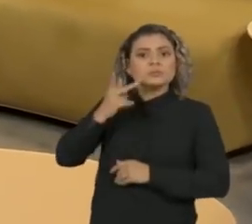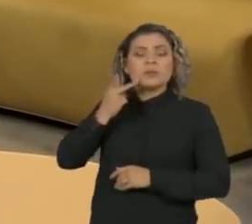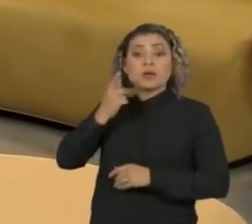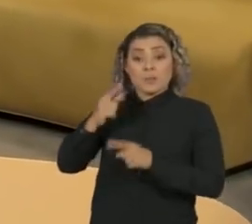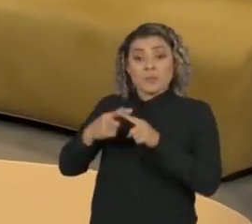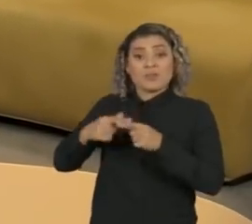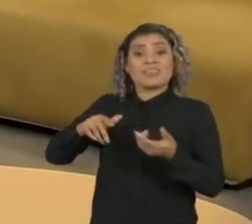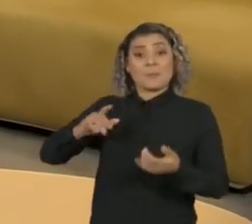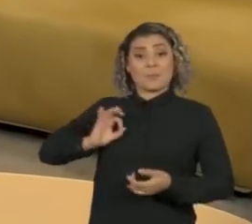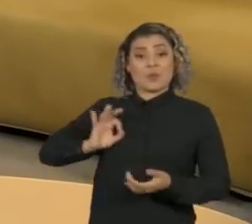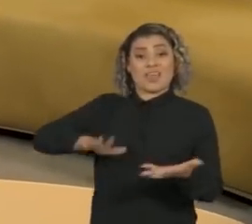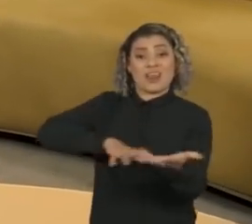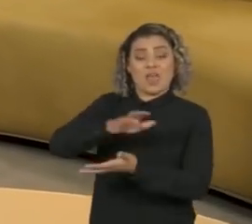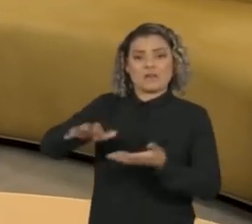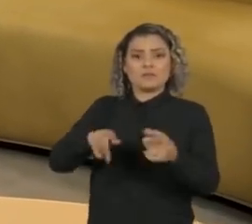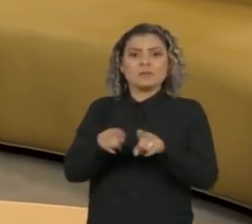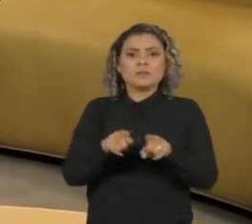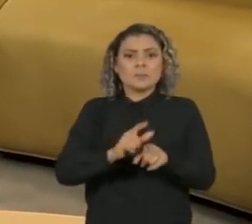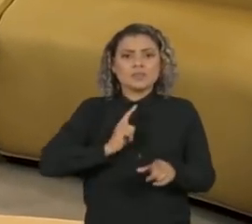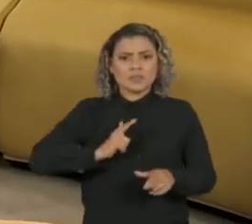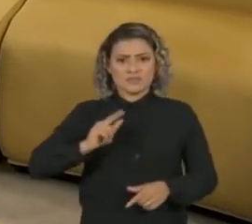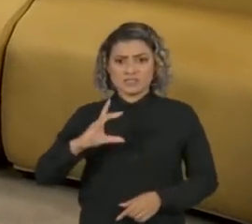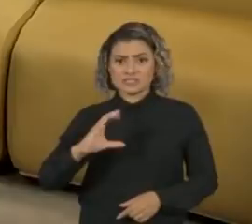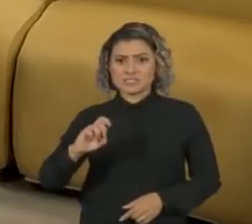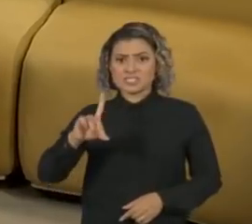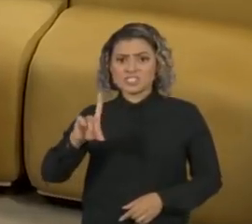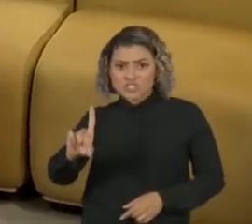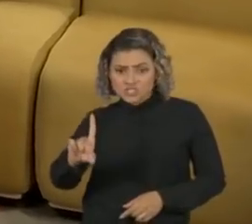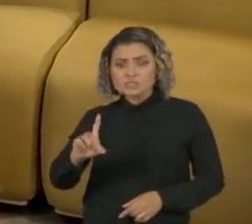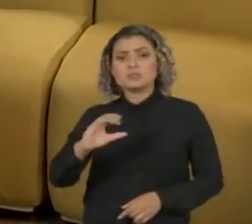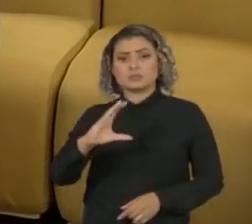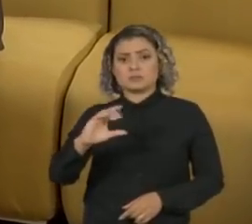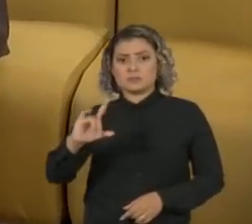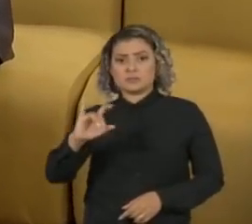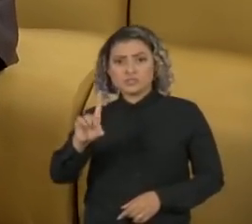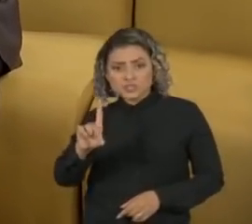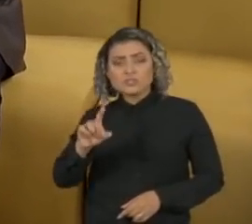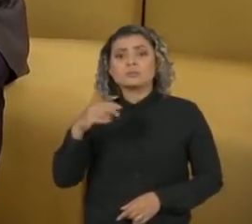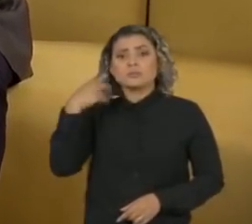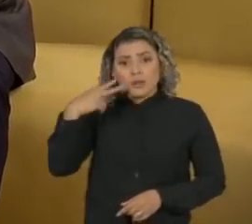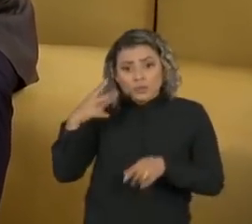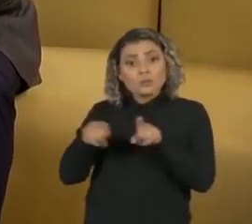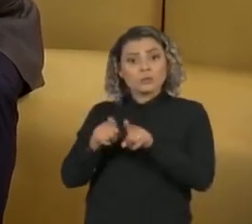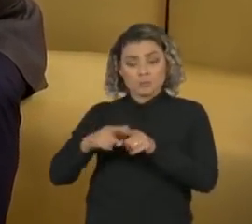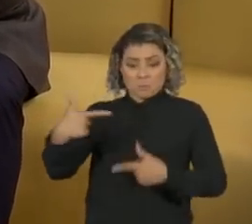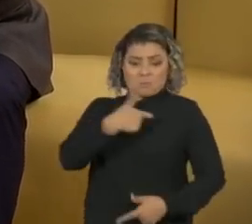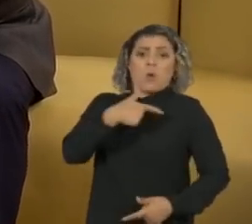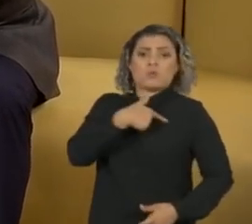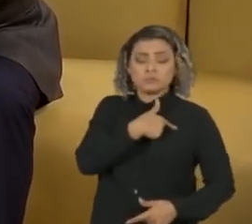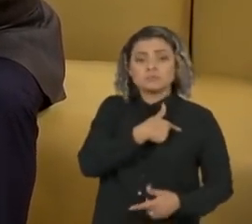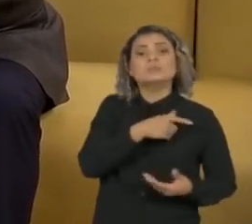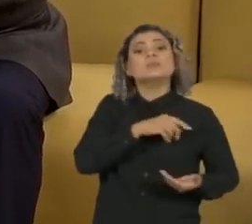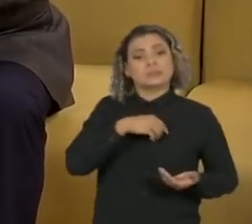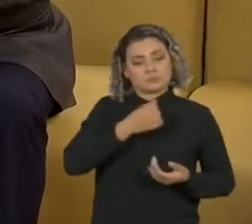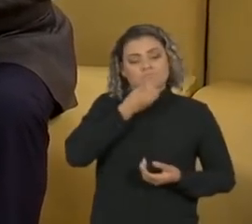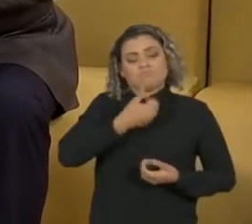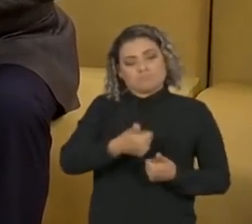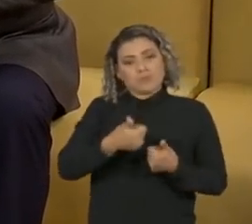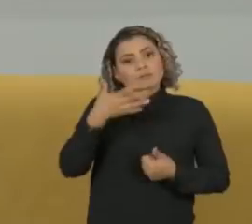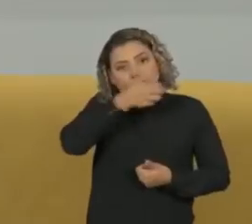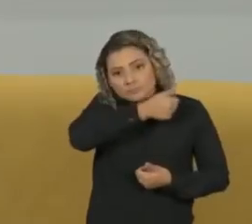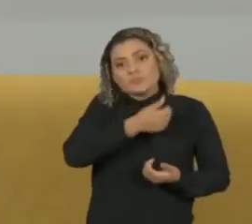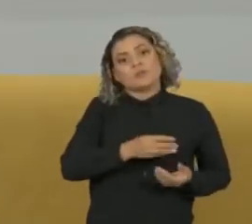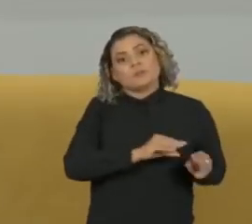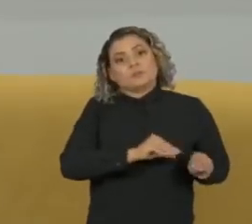Cid Gomes, atingido por disparos quando enfrentou os grevistas em Sobral, passa bem e deve ser transferido para a capital,